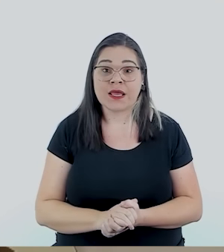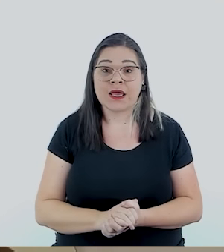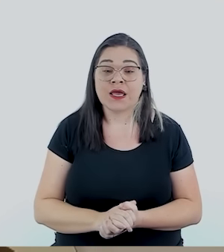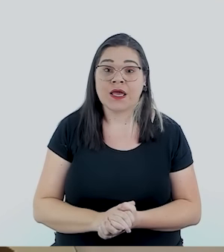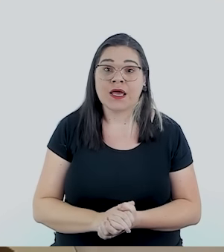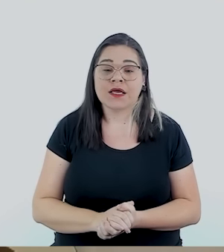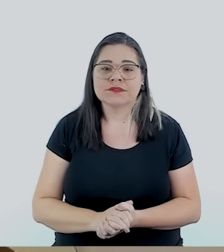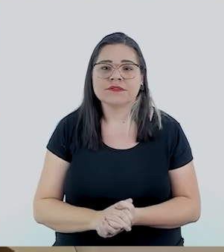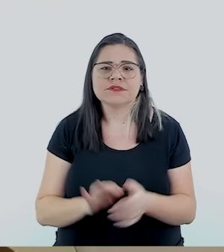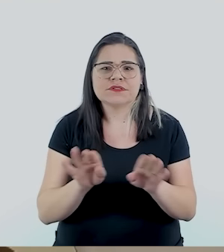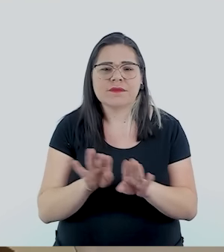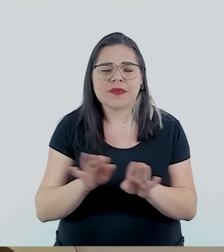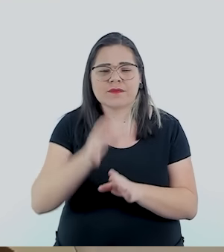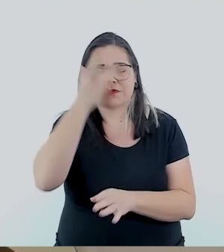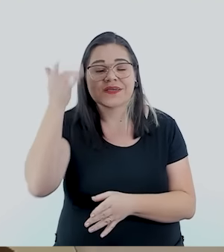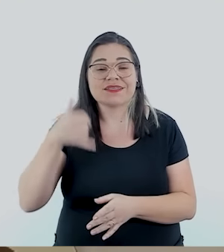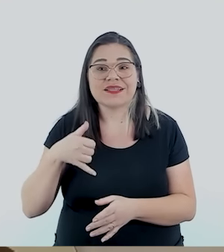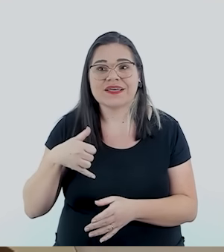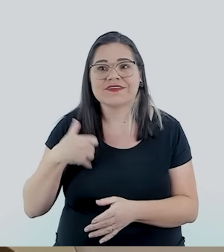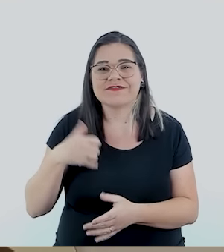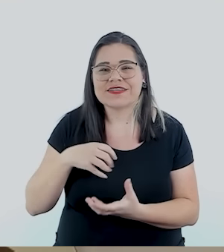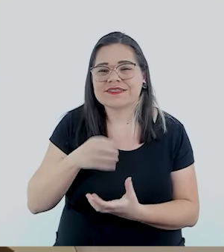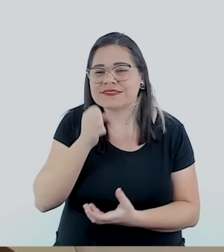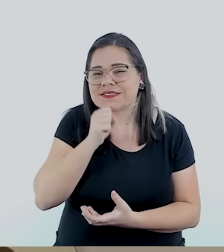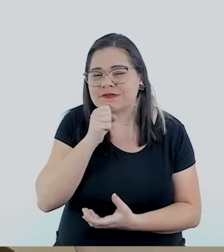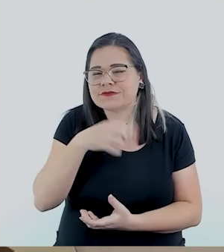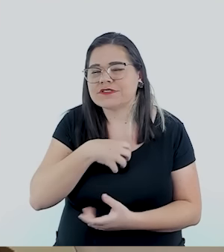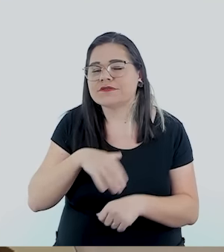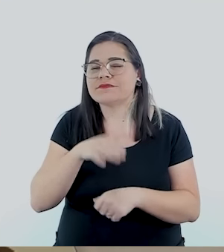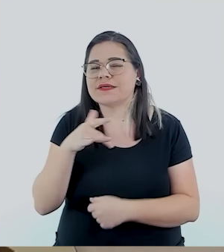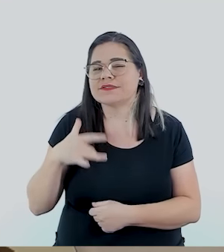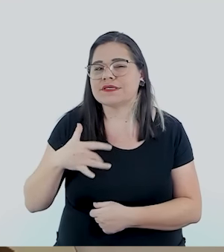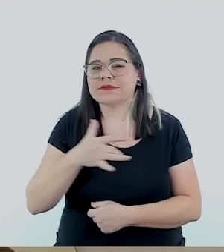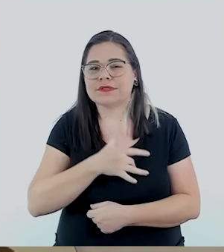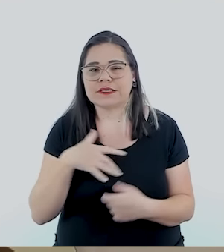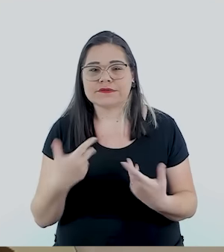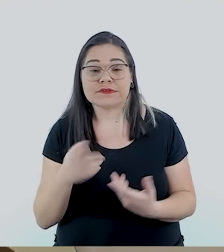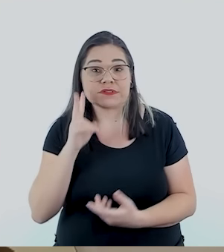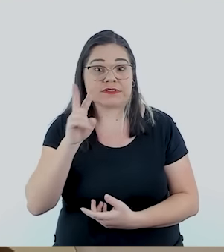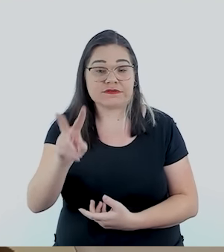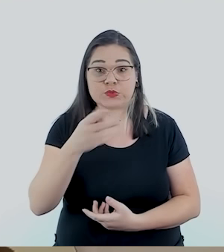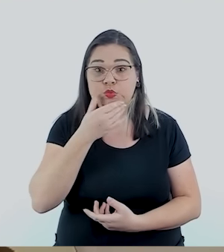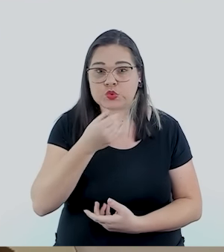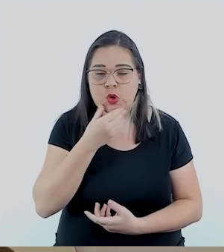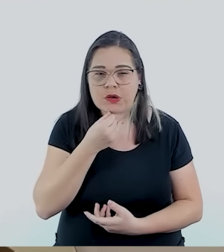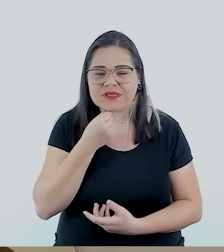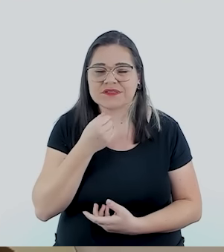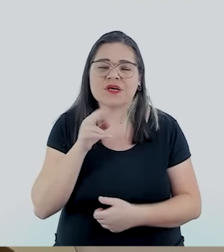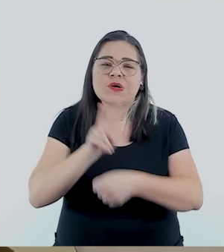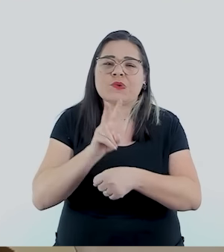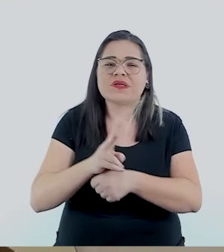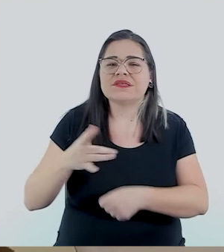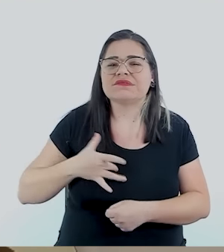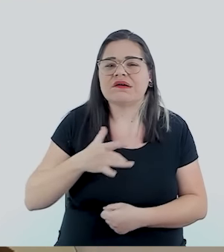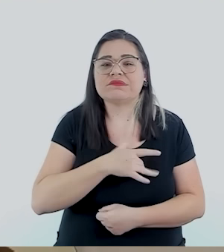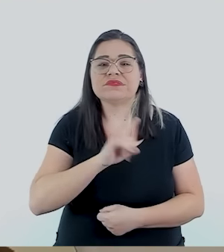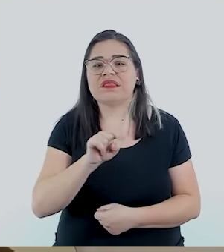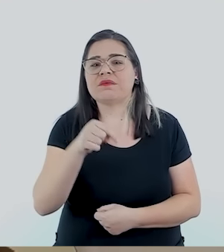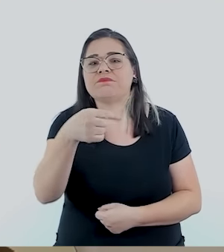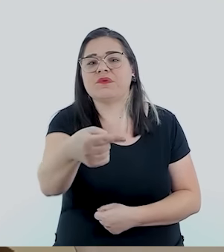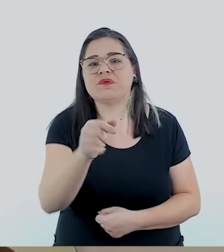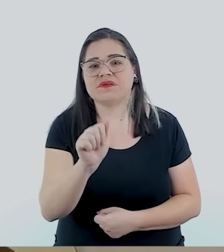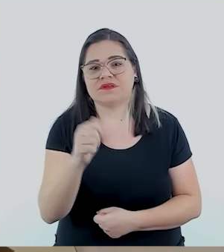é uma pessoa que tá envelhecendo de uma maneira um pouco mais saudável então se você olha os homens eles deixam para cuidar da saúde muitas vezes depois